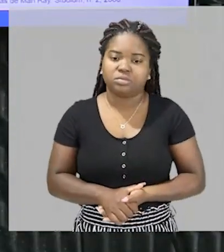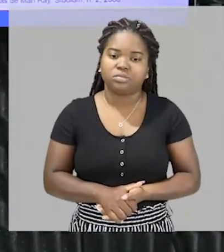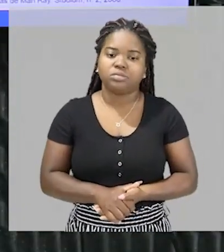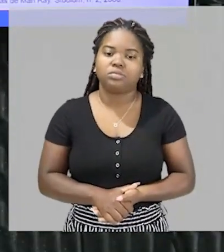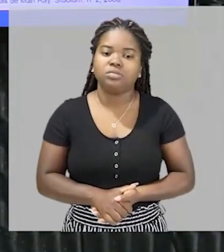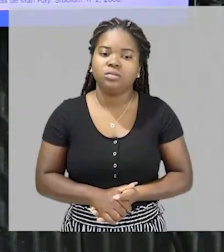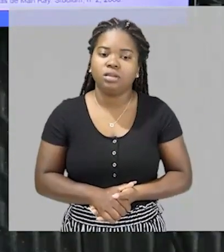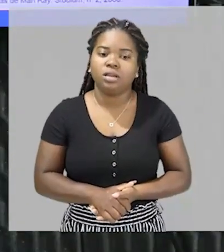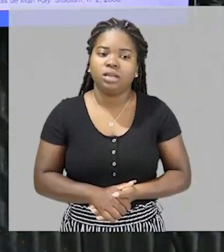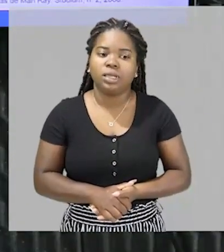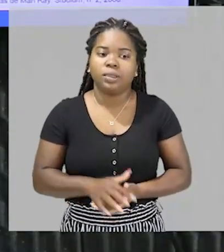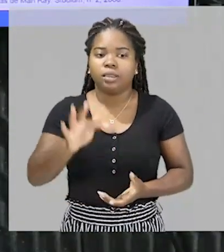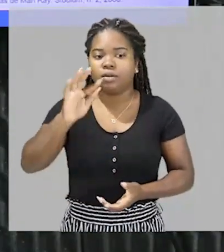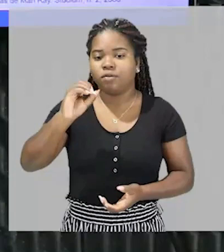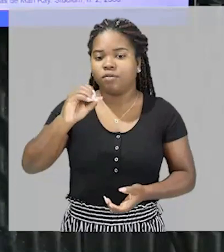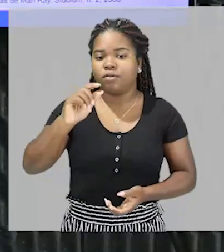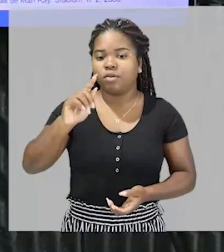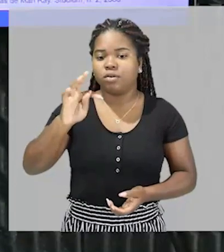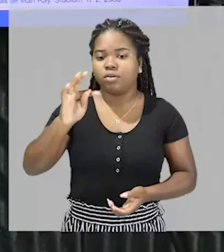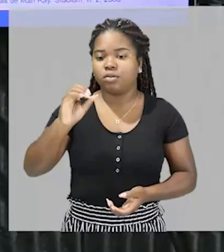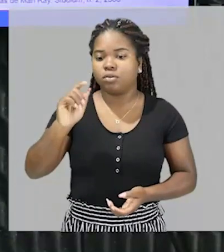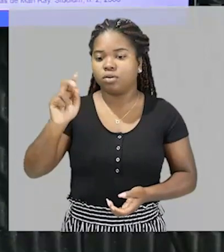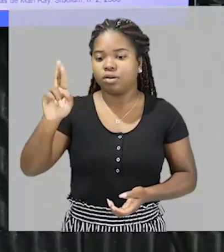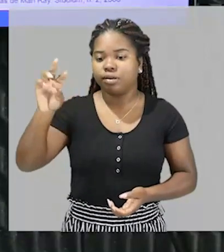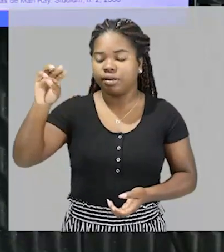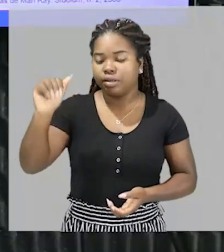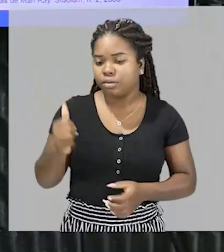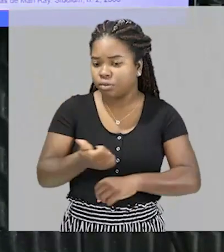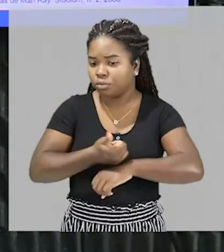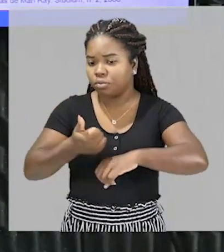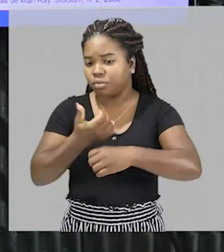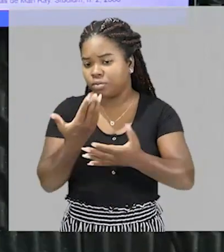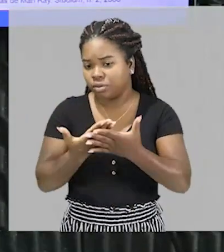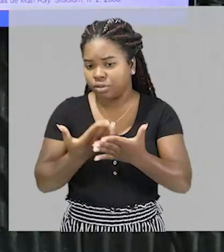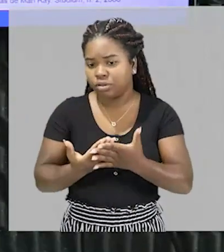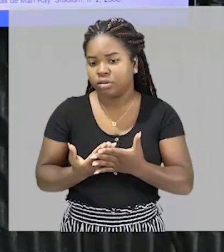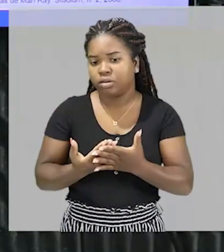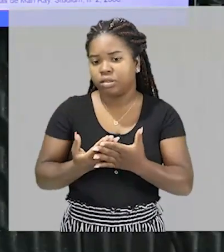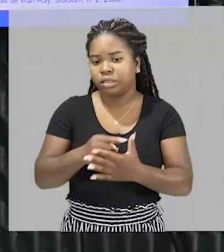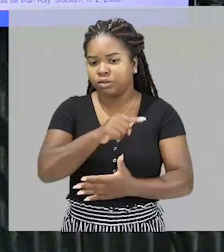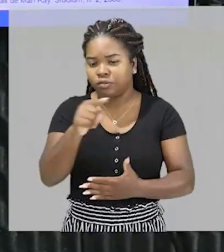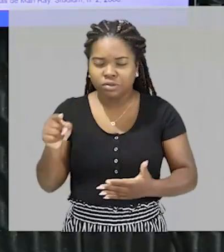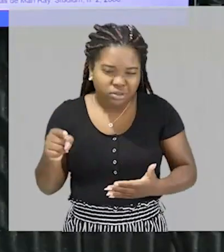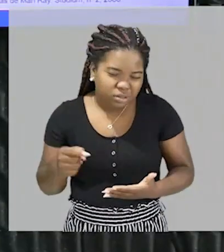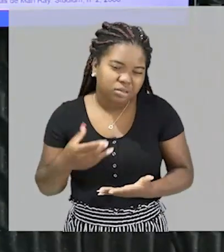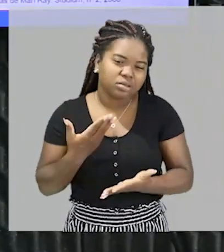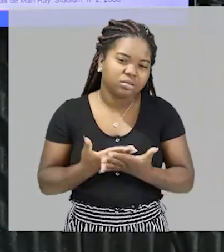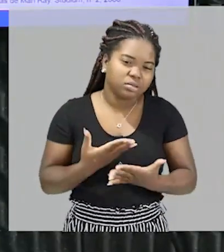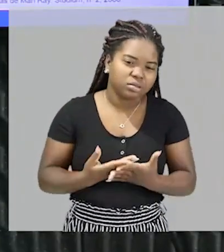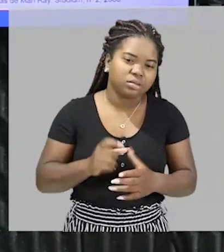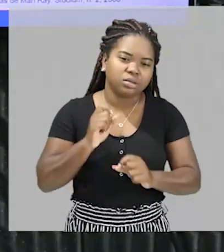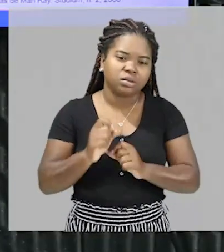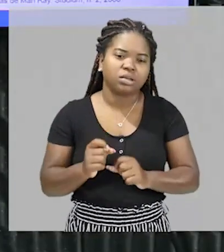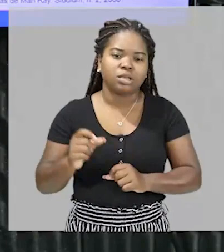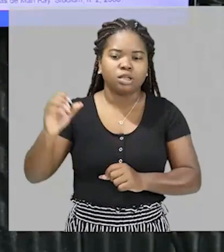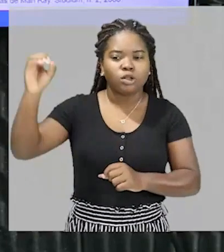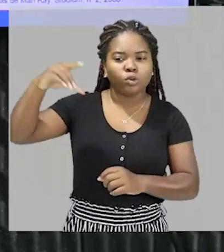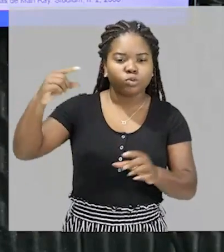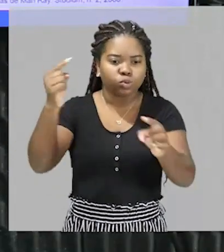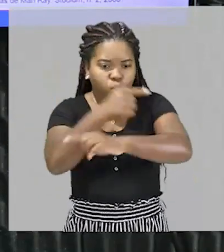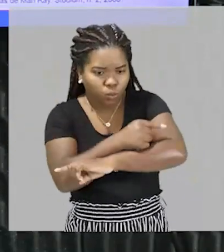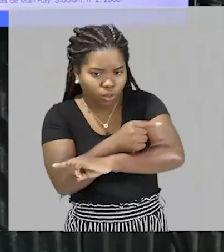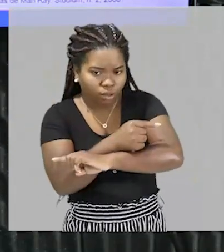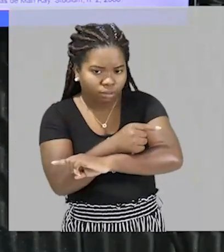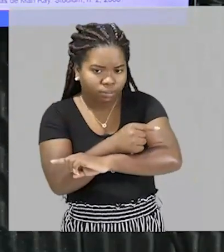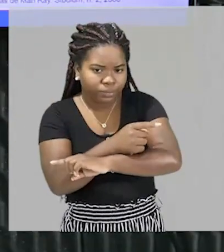o fotograma é um primeiro estudo, né, que alguns de vocês costumam fazer, chama de luz de contra. Sabe aquela